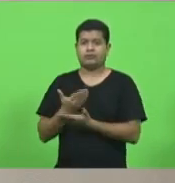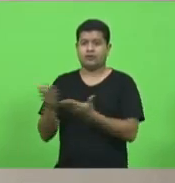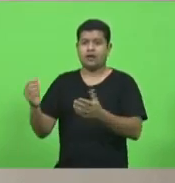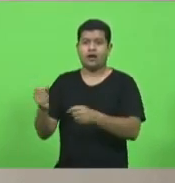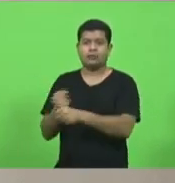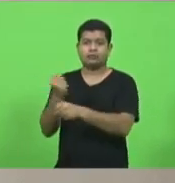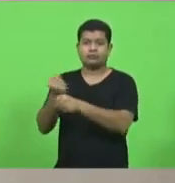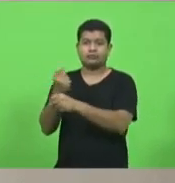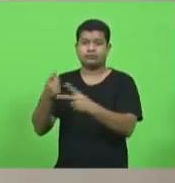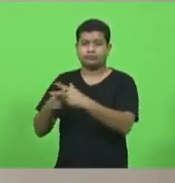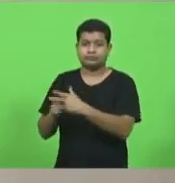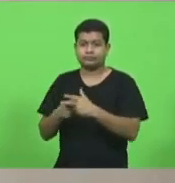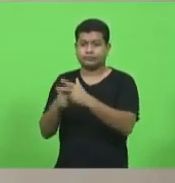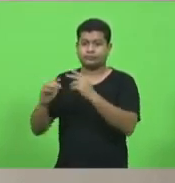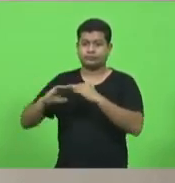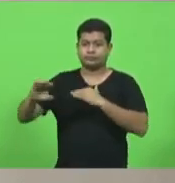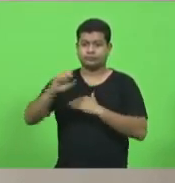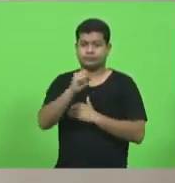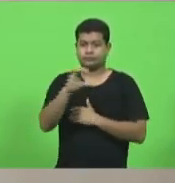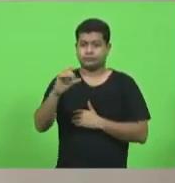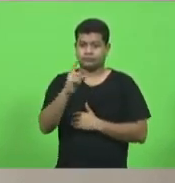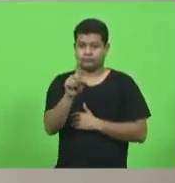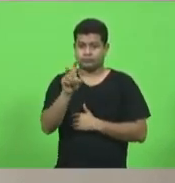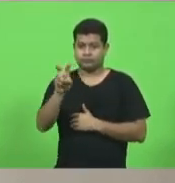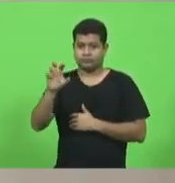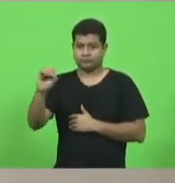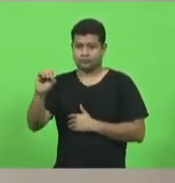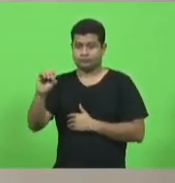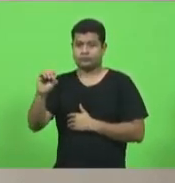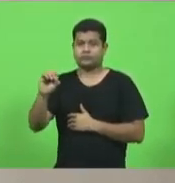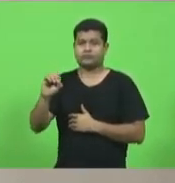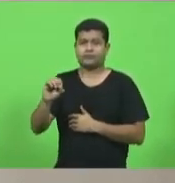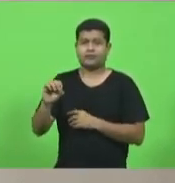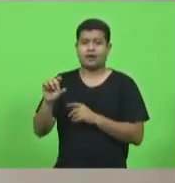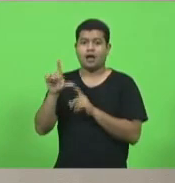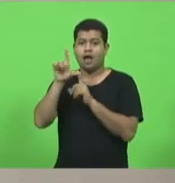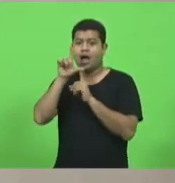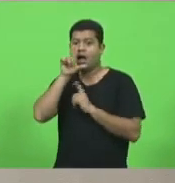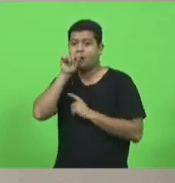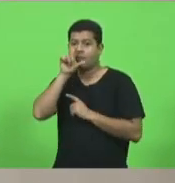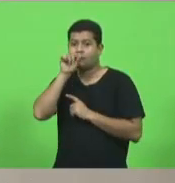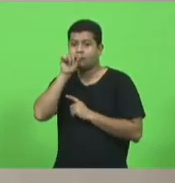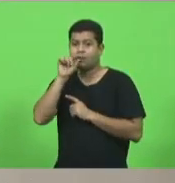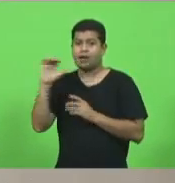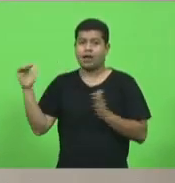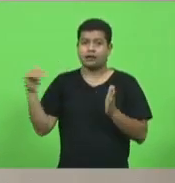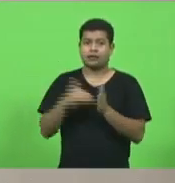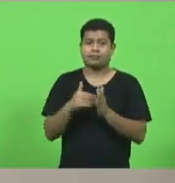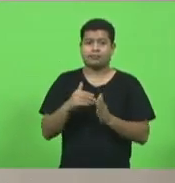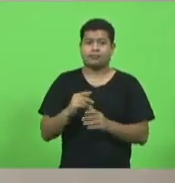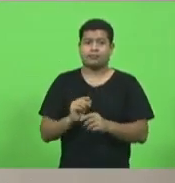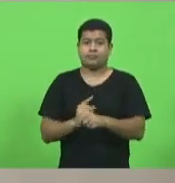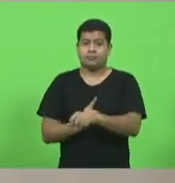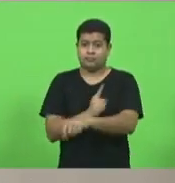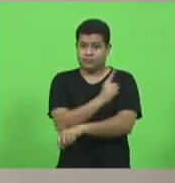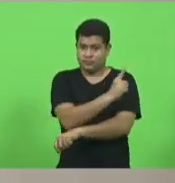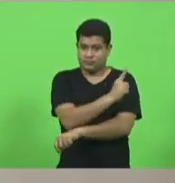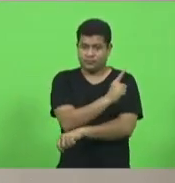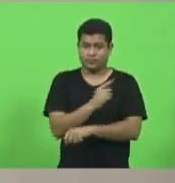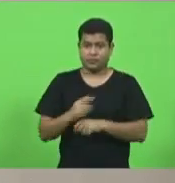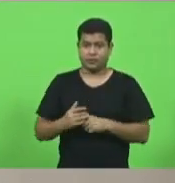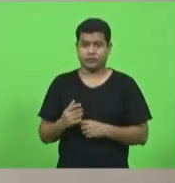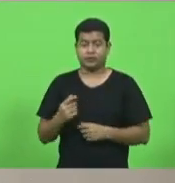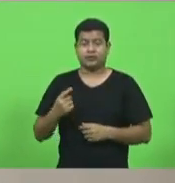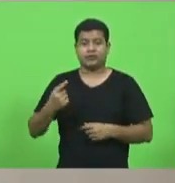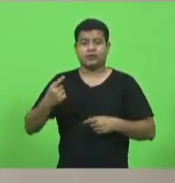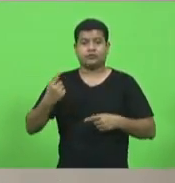de revitalização da SC 150 entre os municípios de Capinzau e Piratuba. em discussão. Não havendo quem queira discutir em votação, deputados